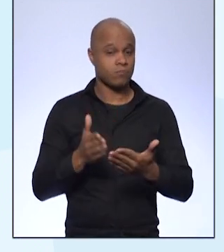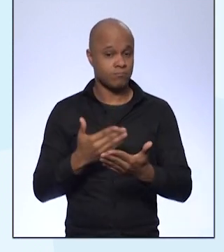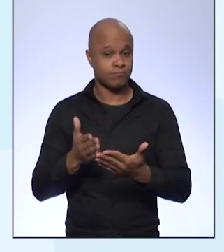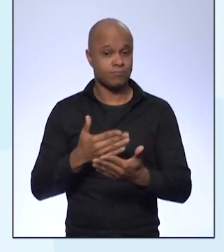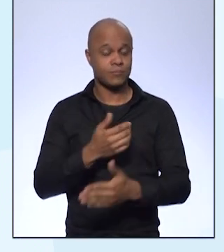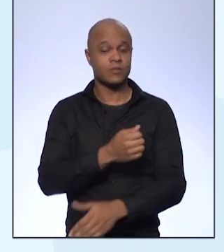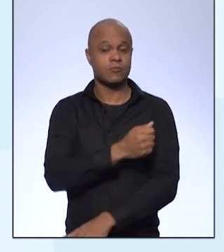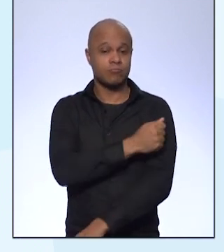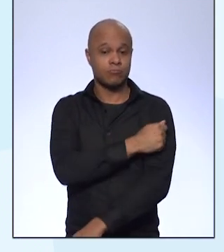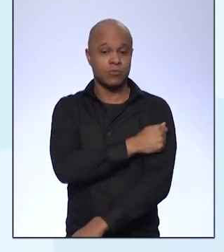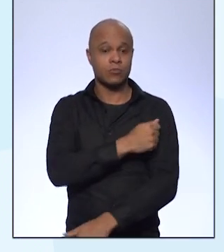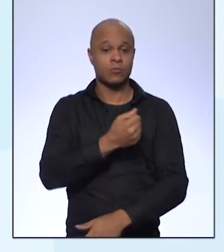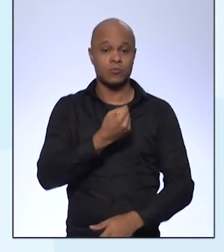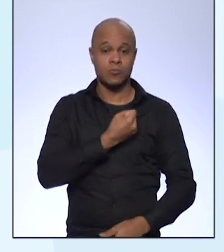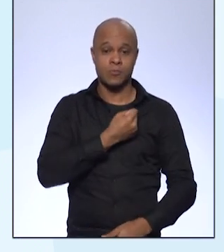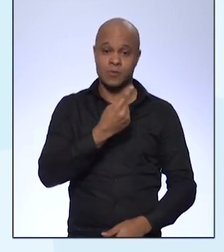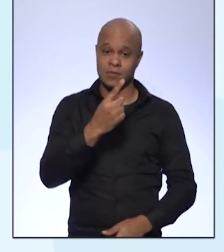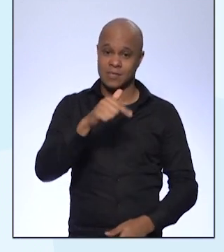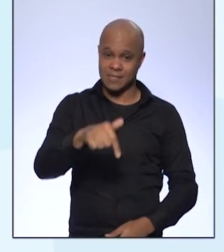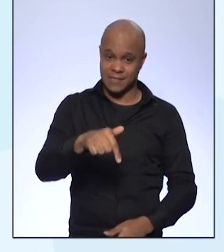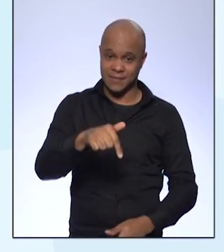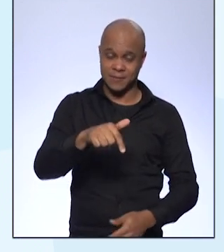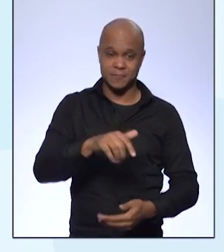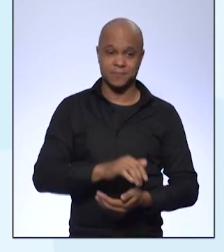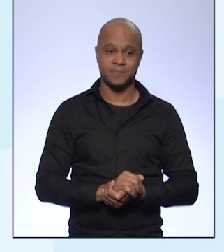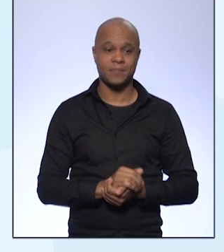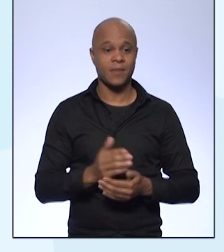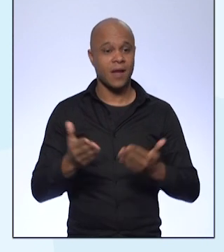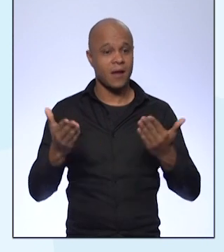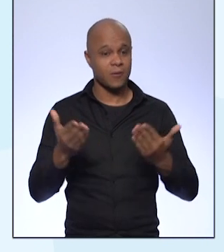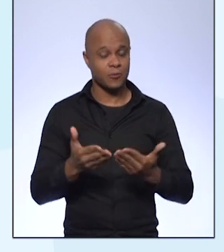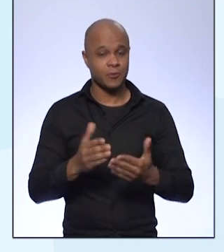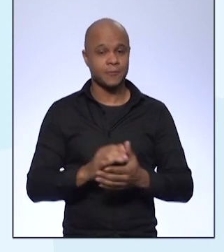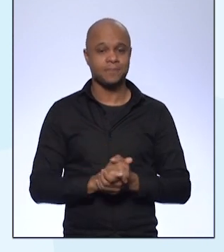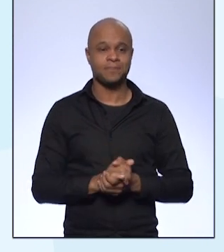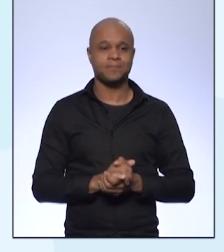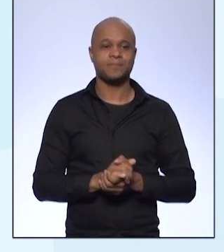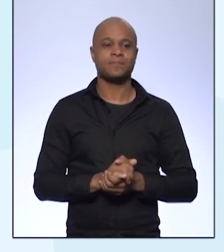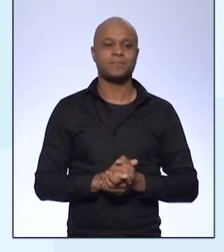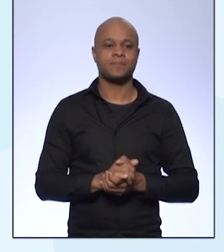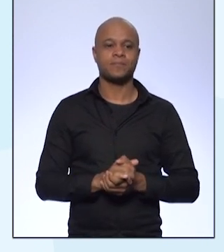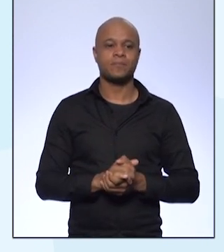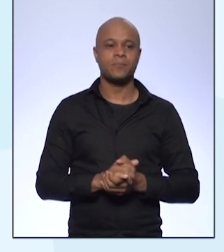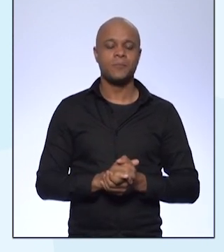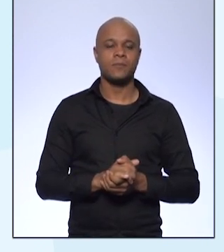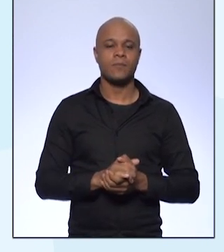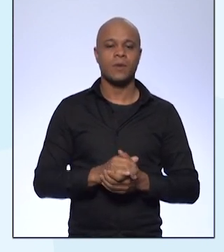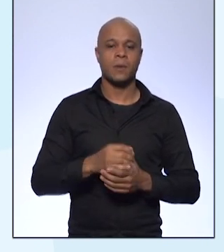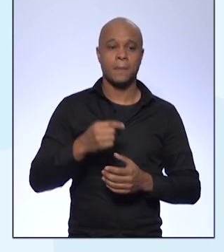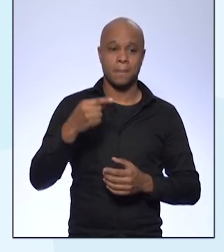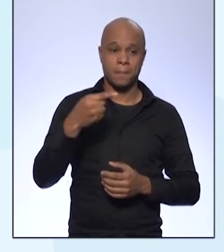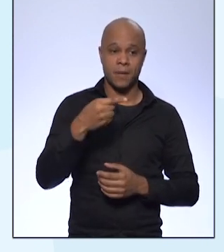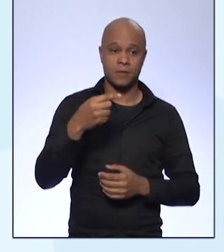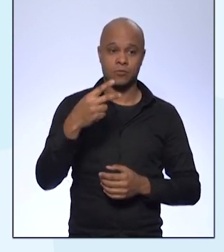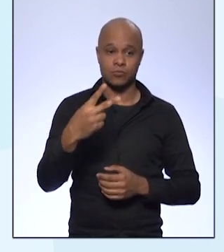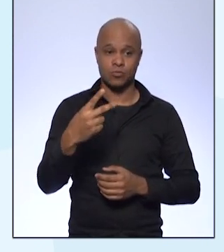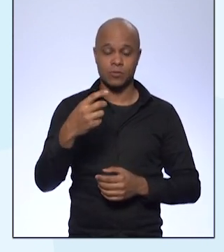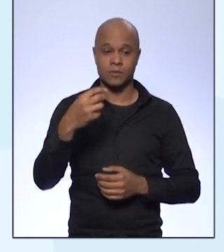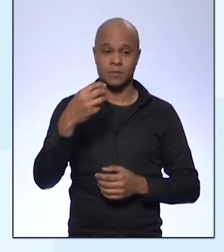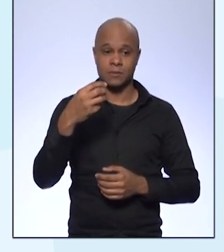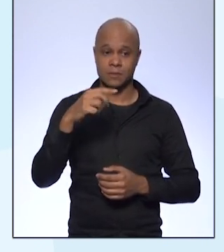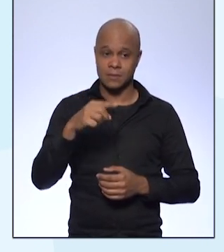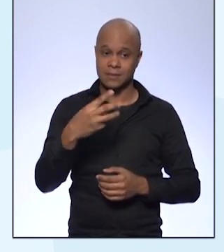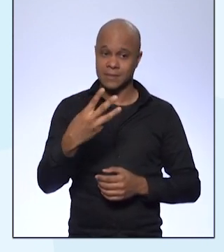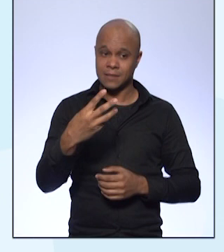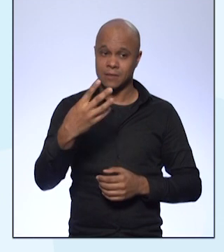Também é da página 17. Então, pessoal, agora as raízes são menos 2, 3, 4